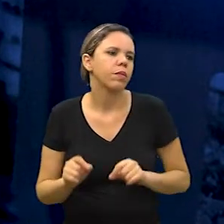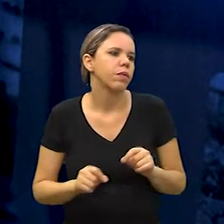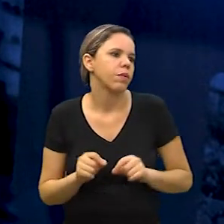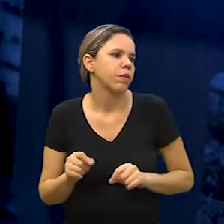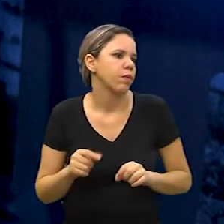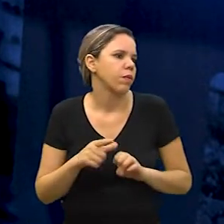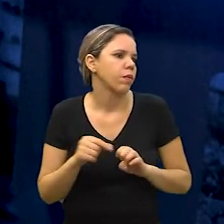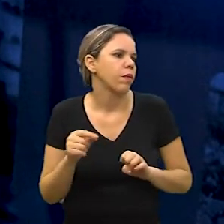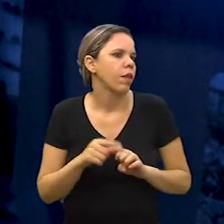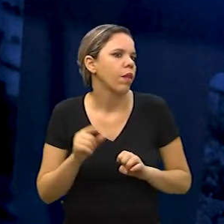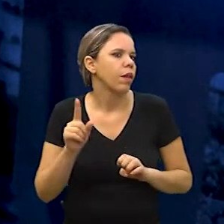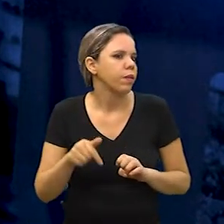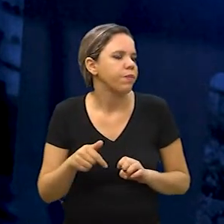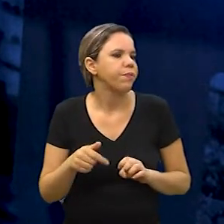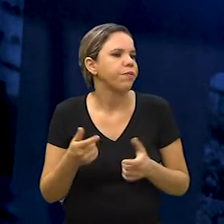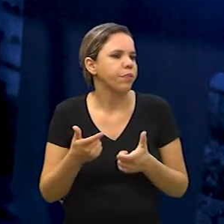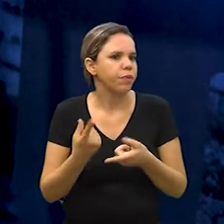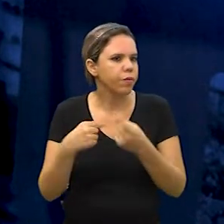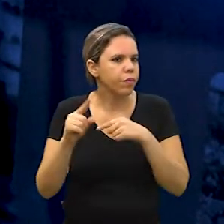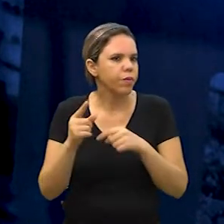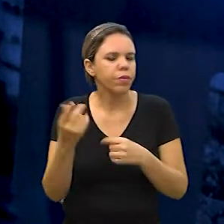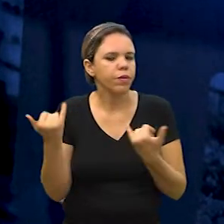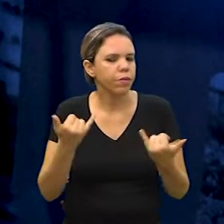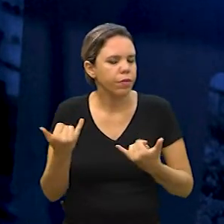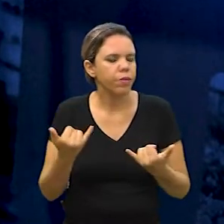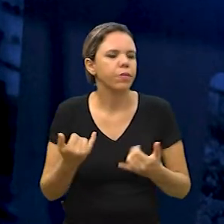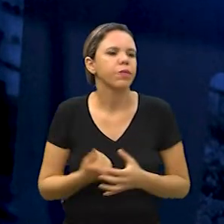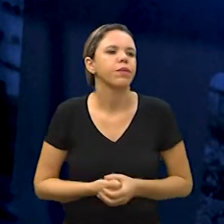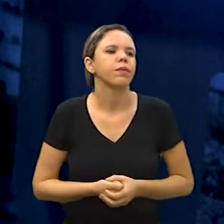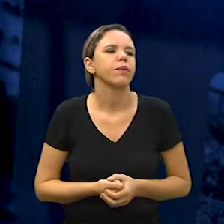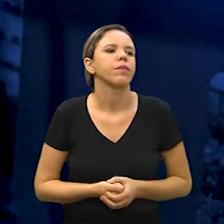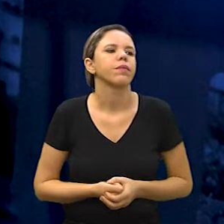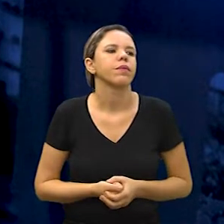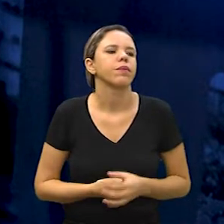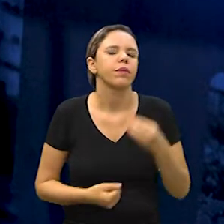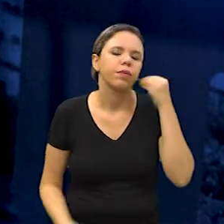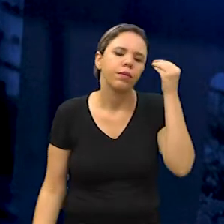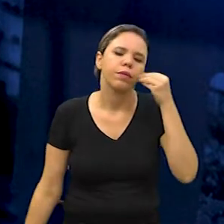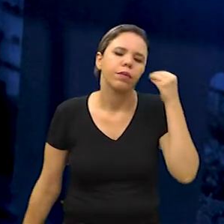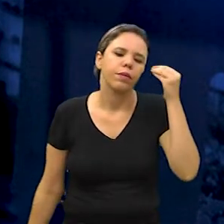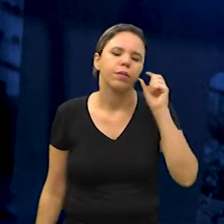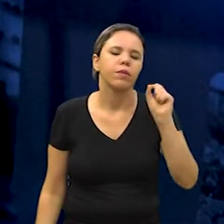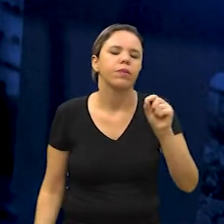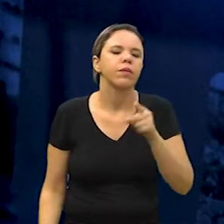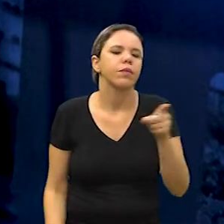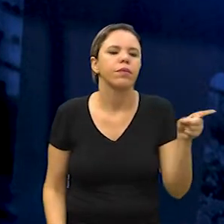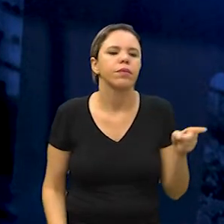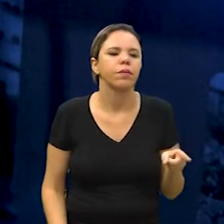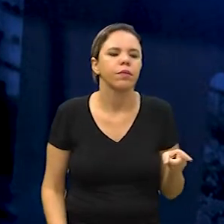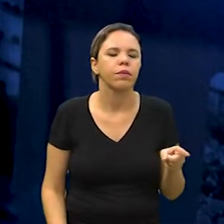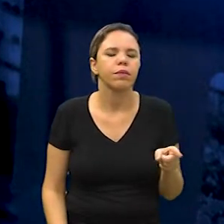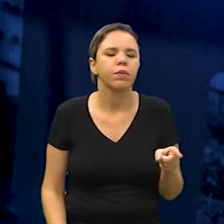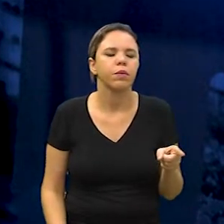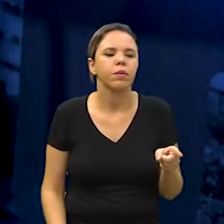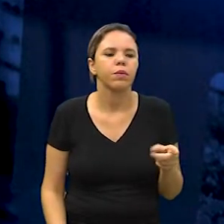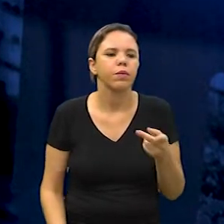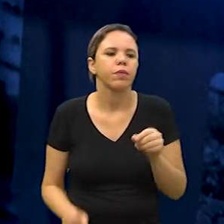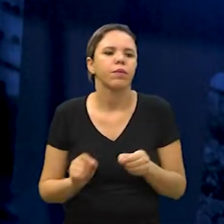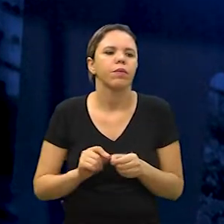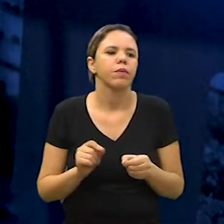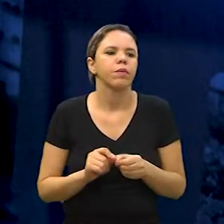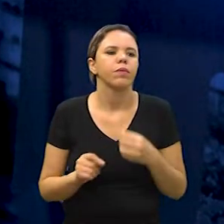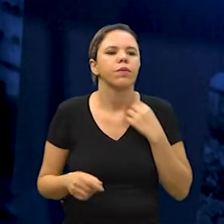o empreendedorismo é pujante. Fala um pouquinho para a gente dessa experiência e o que vocês